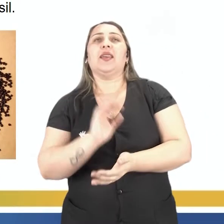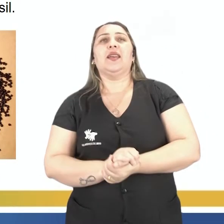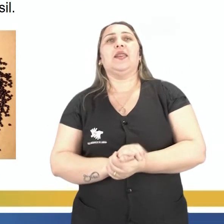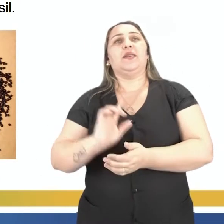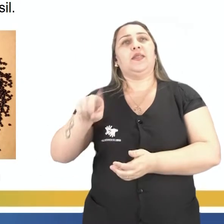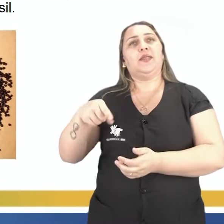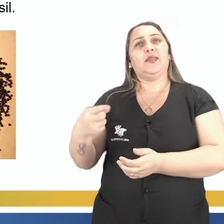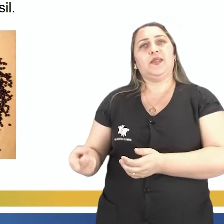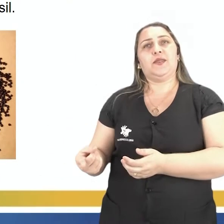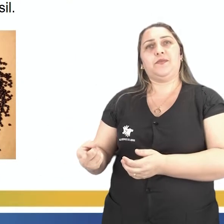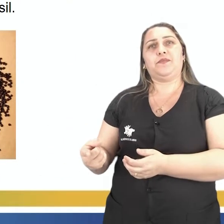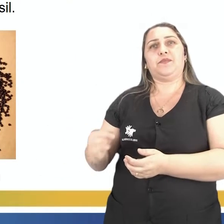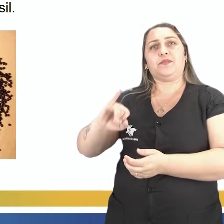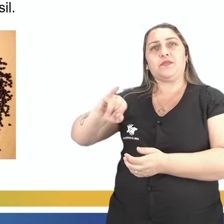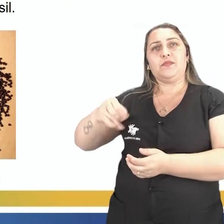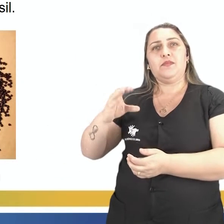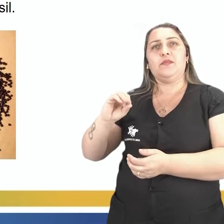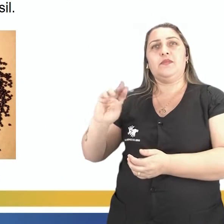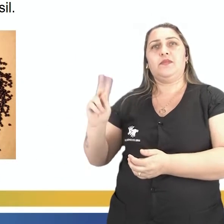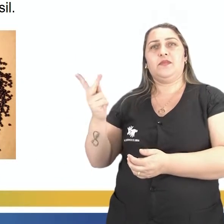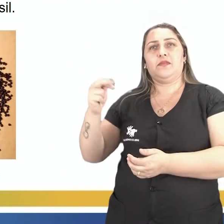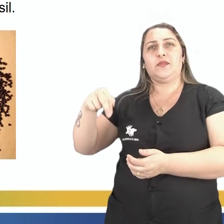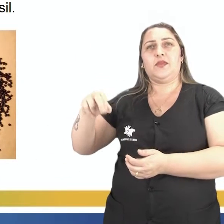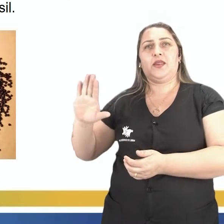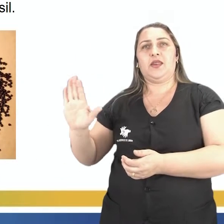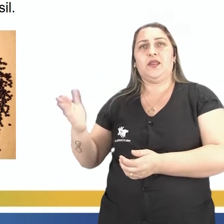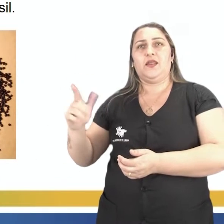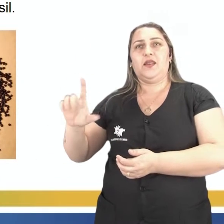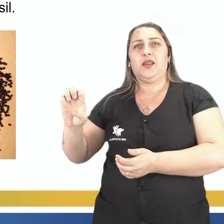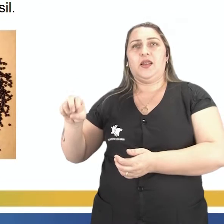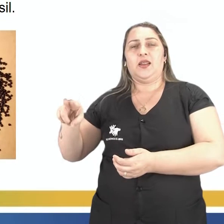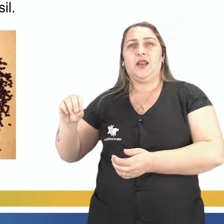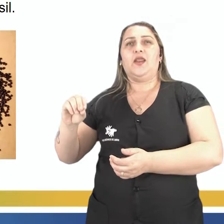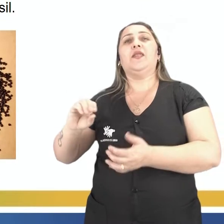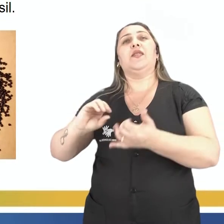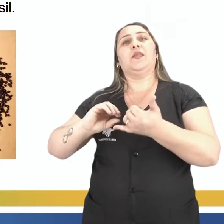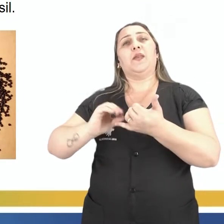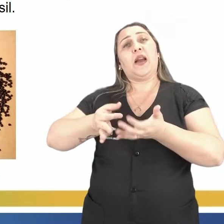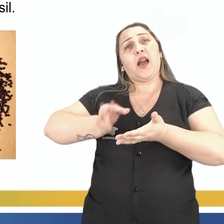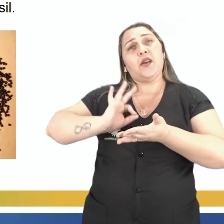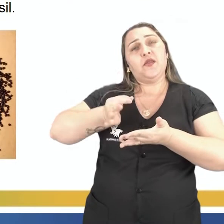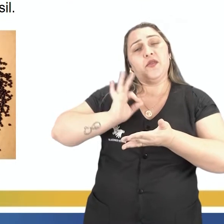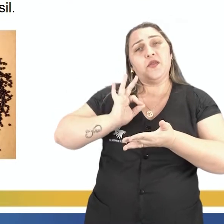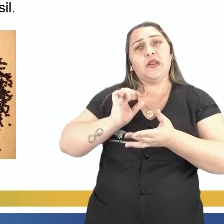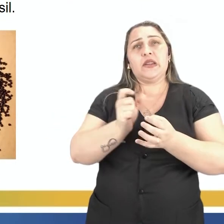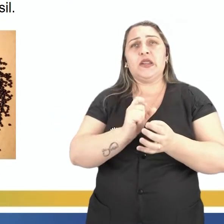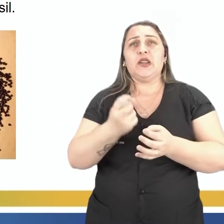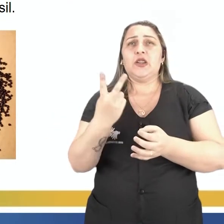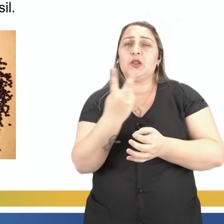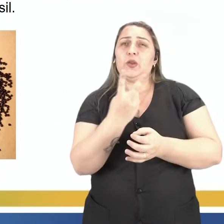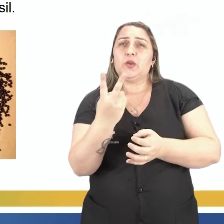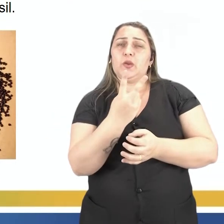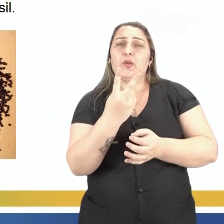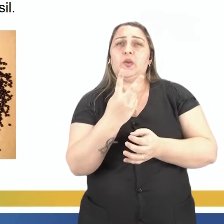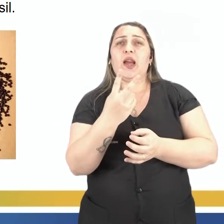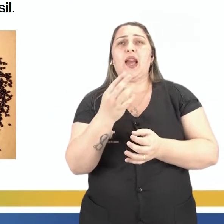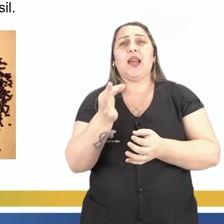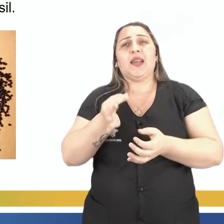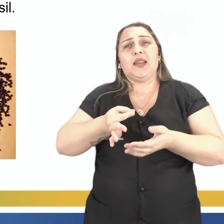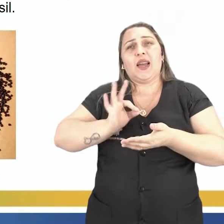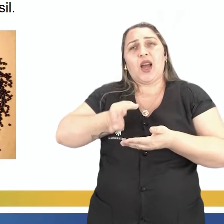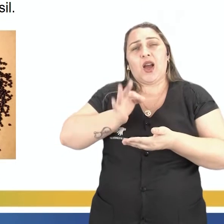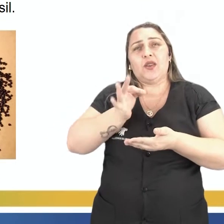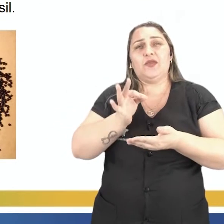temos a obra John Lennon, que ele fez com pequenos grãozinhos de café, né, e 2 xícaras de cafezinho